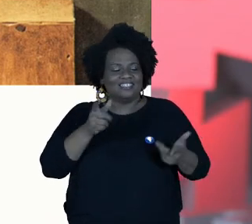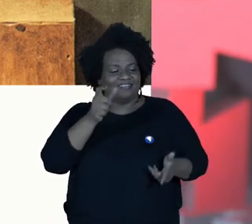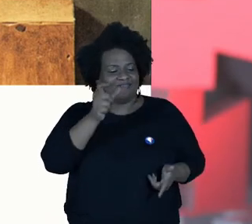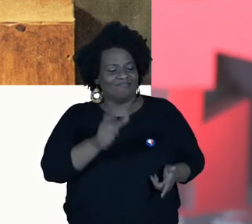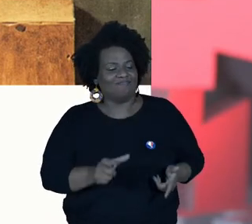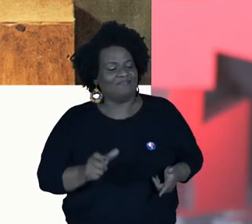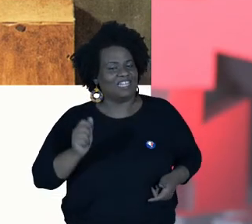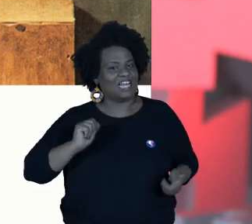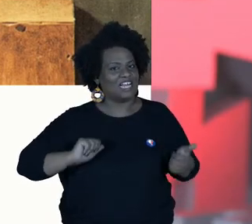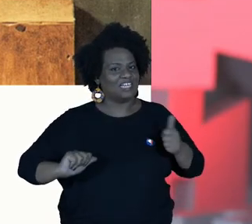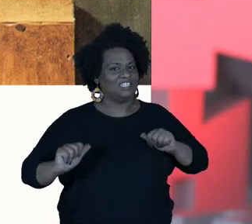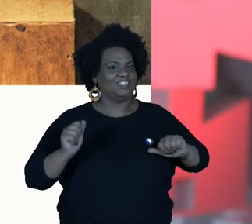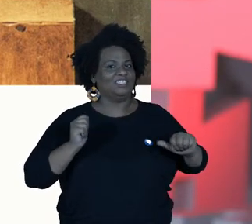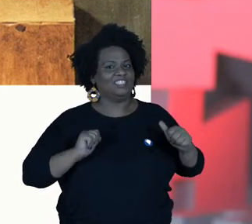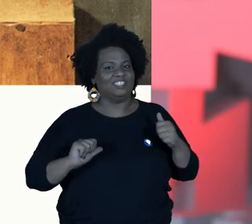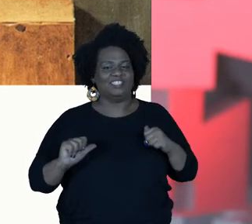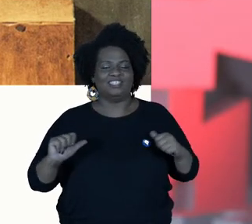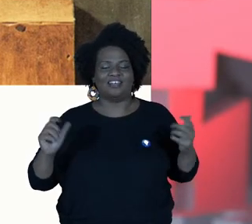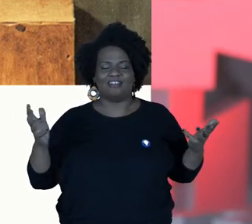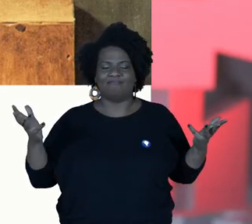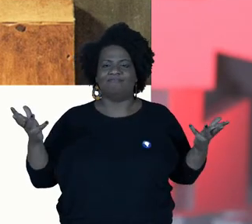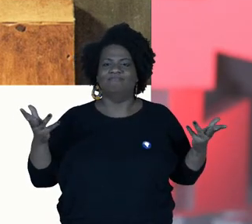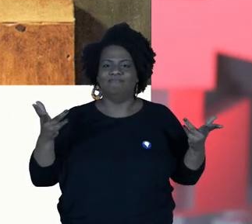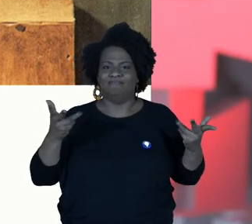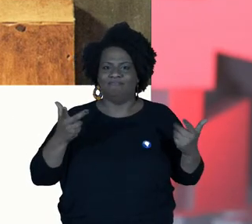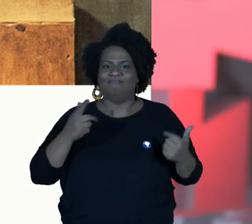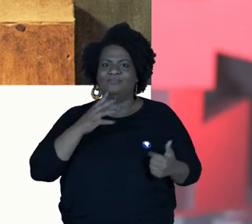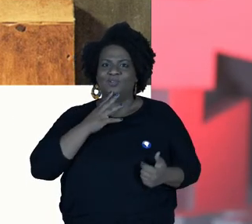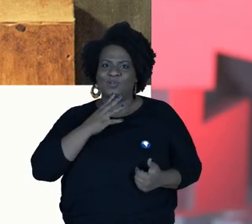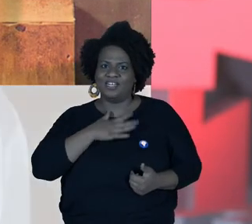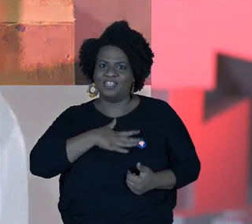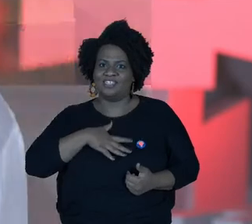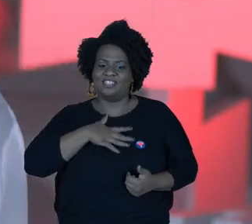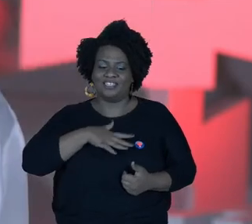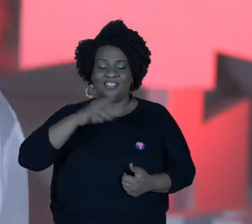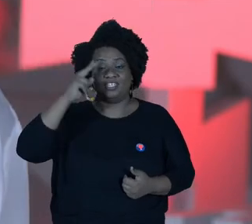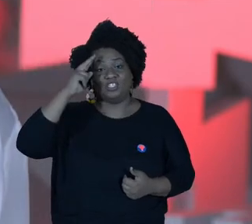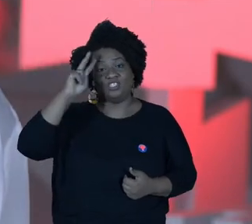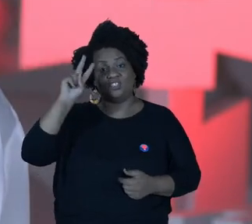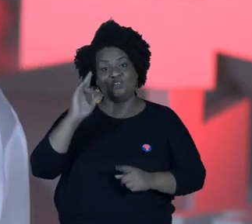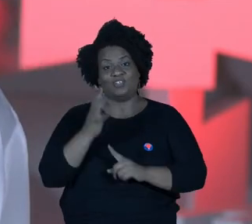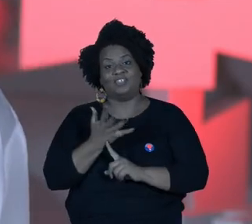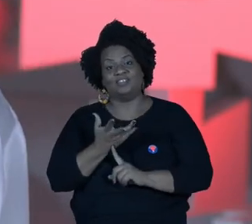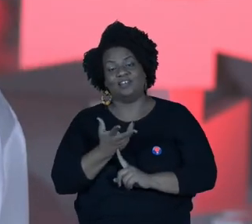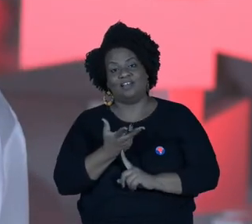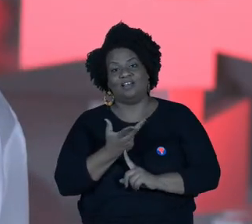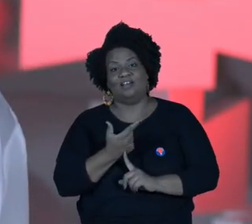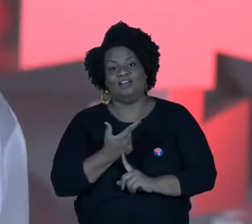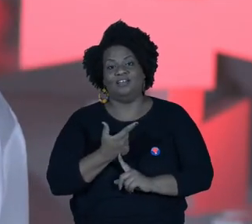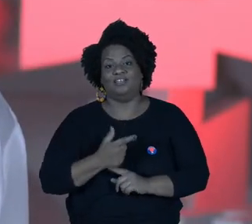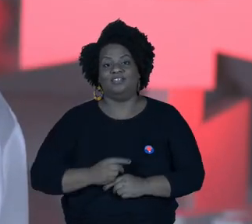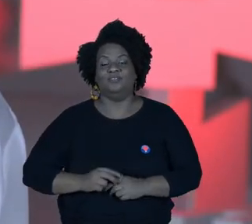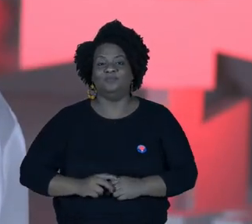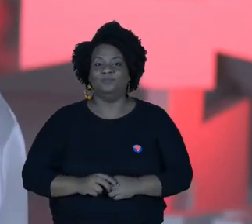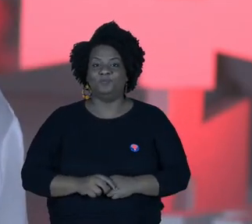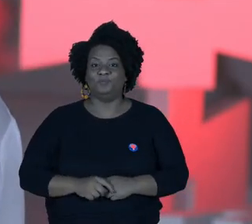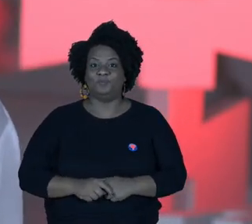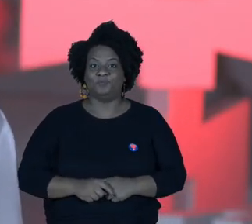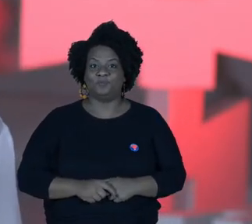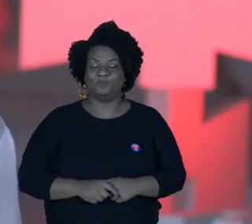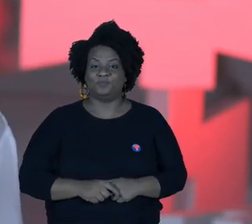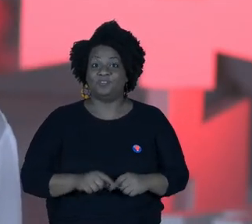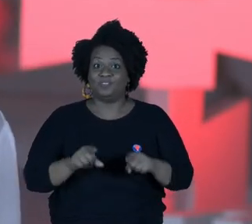e é um clássico dentro da história da arte. E eu trouxe Marat para a gente